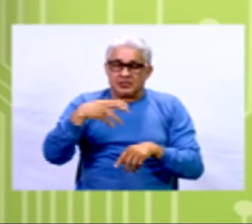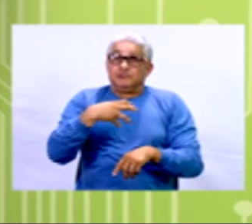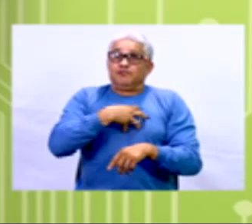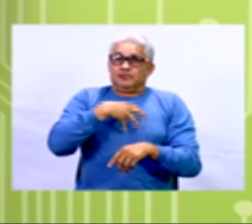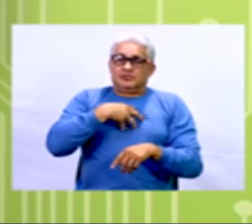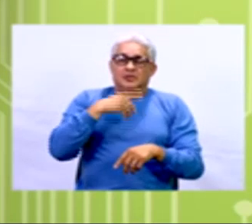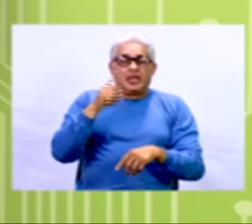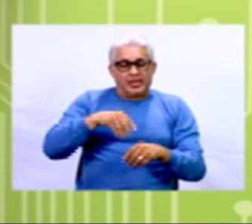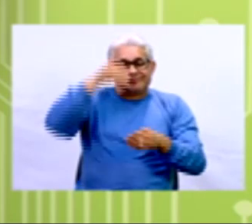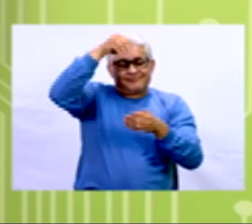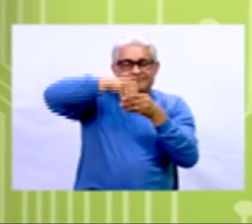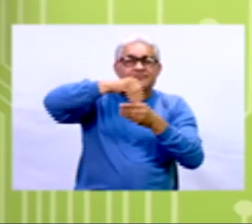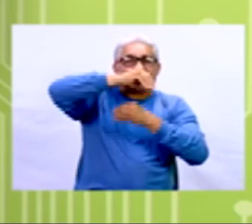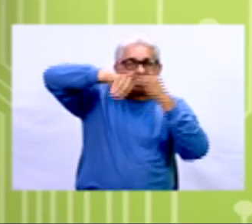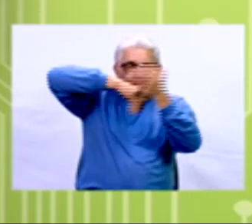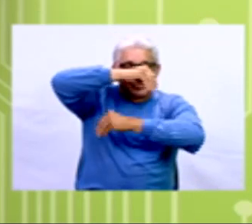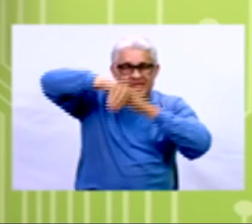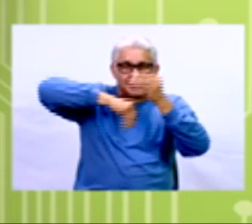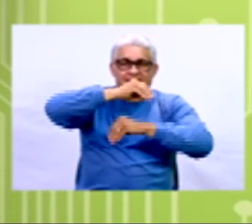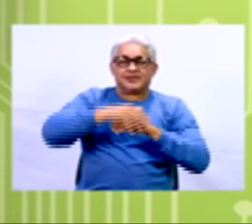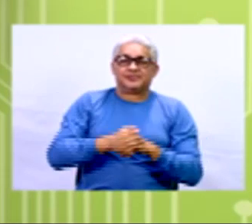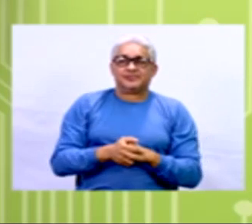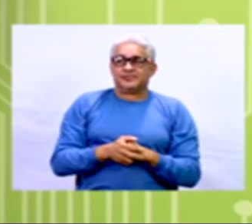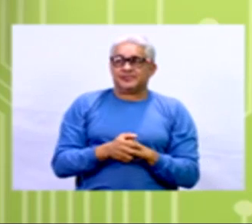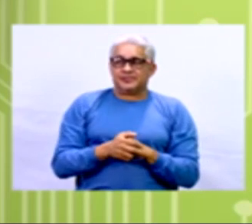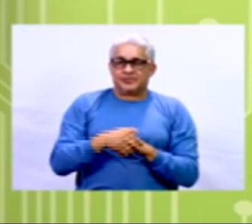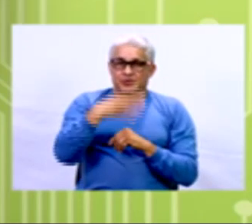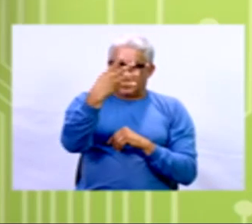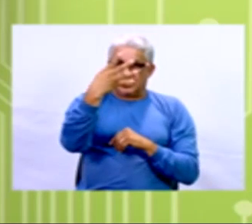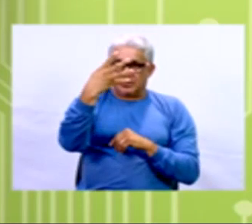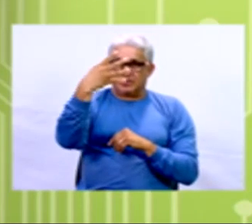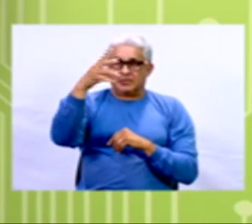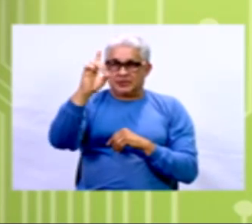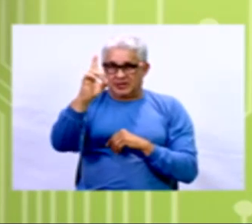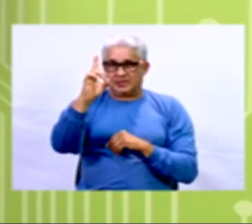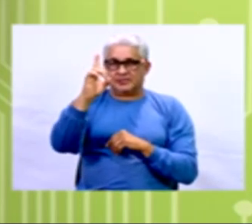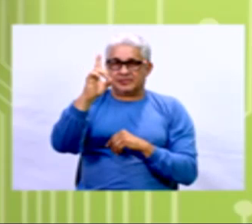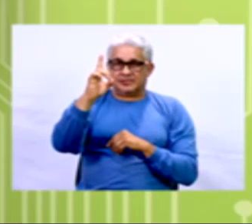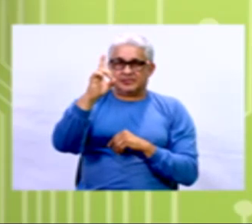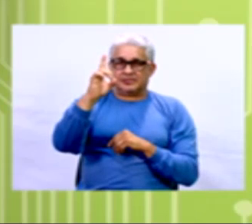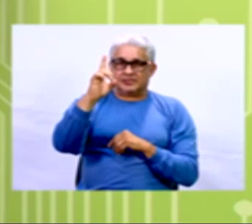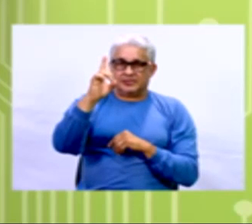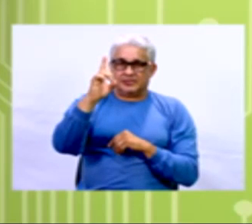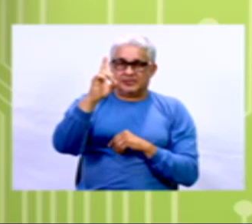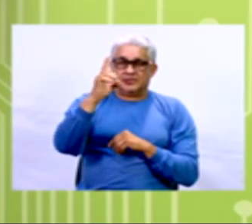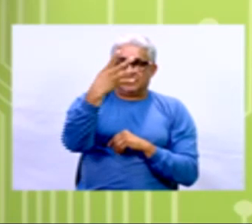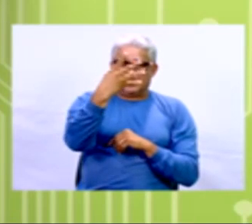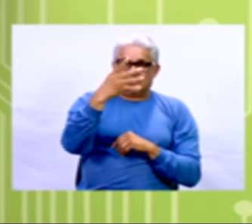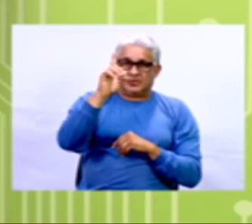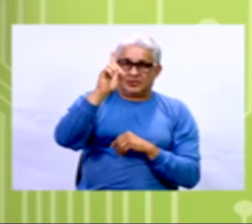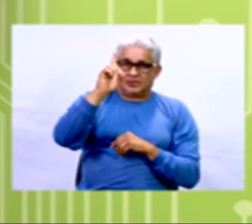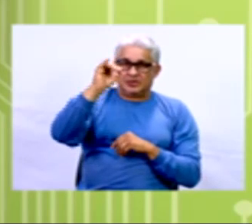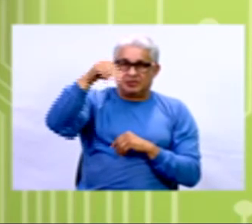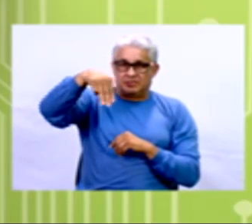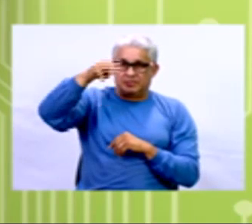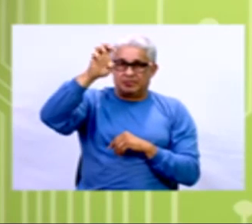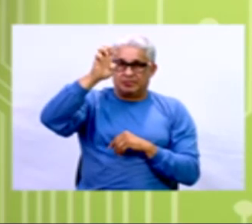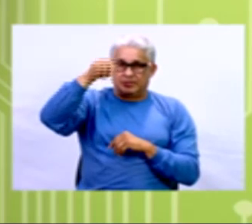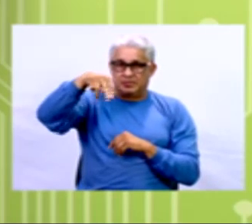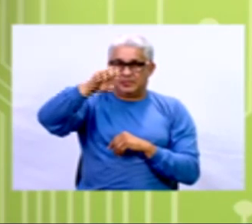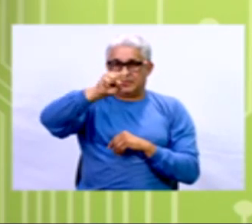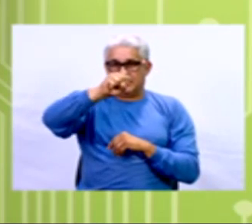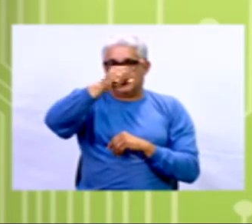são recursos que formam o elemento 4D, quer dizer, 4 dimensões, tá? Além do som,